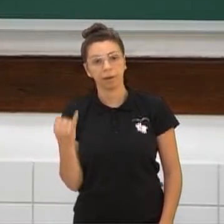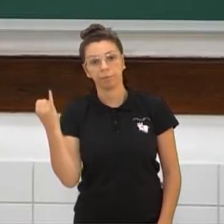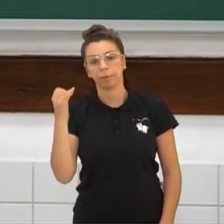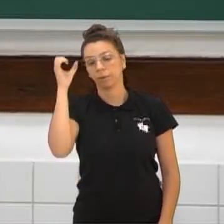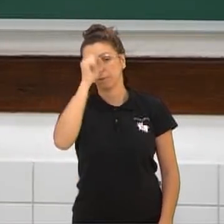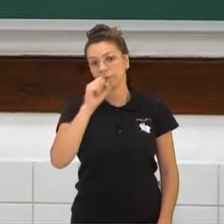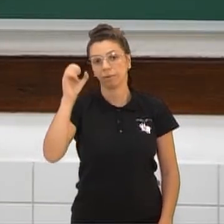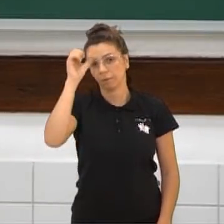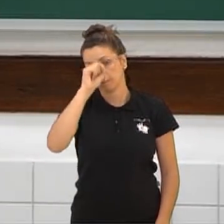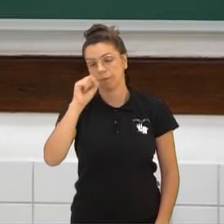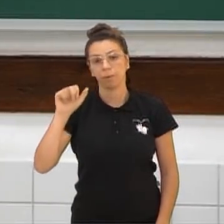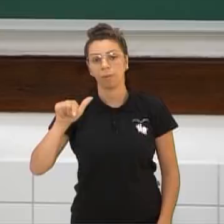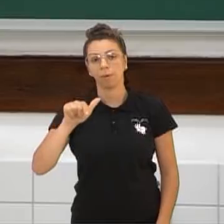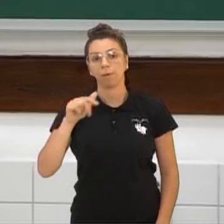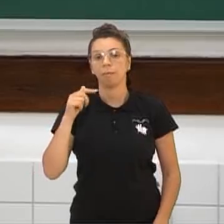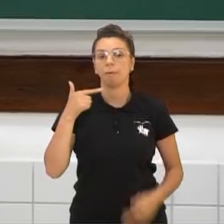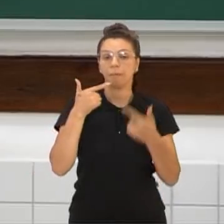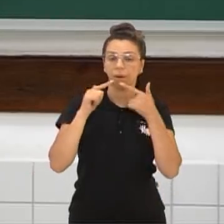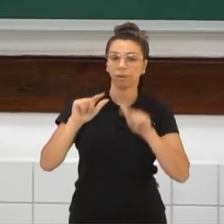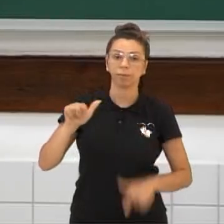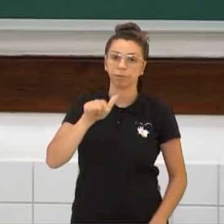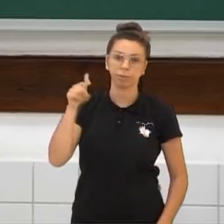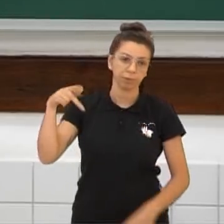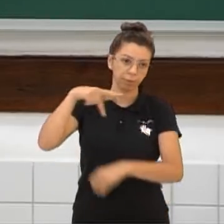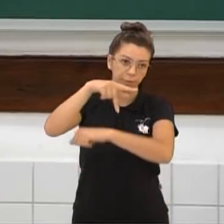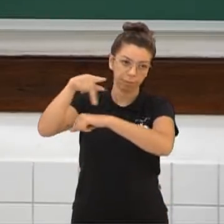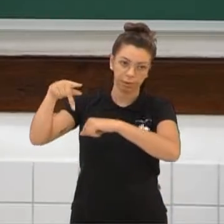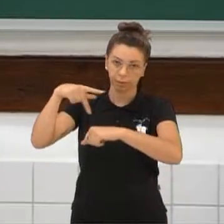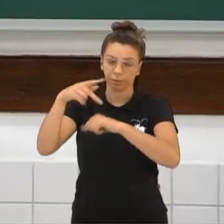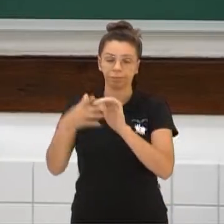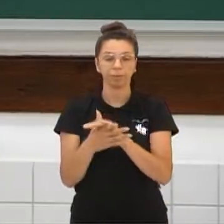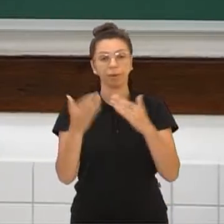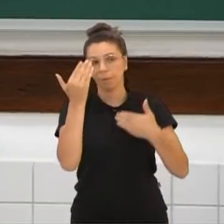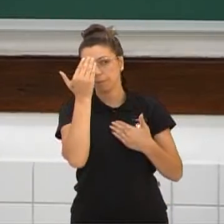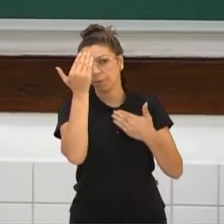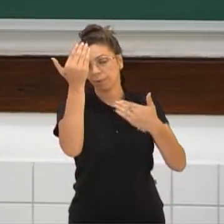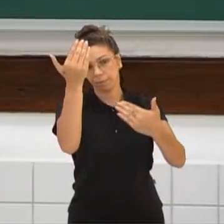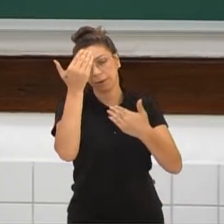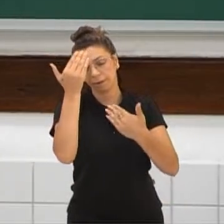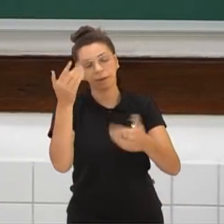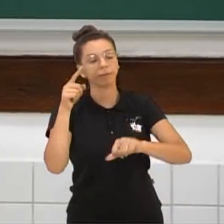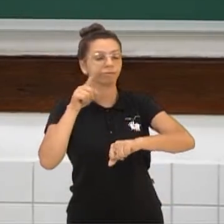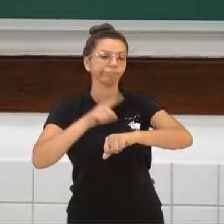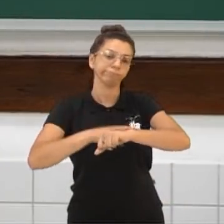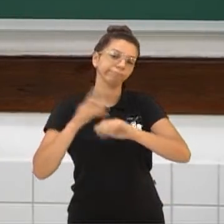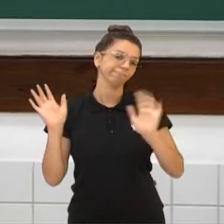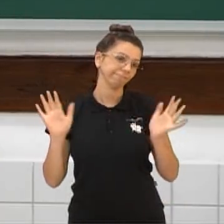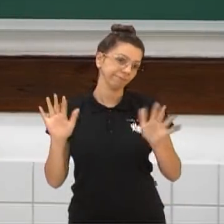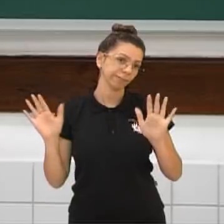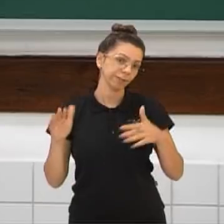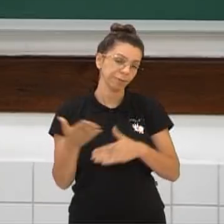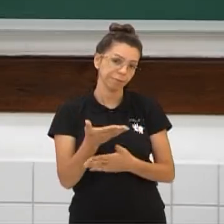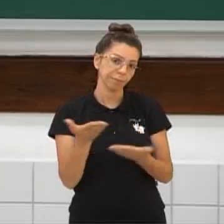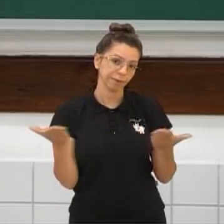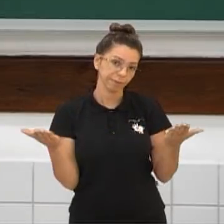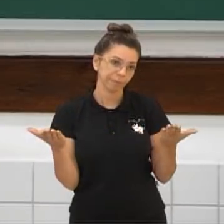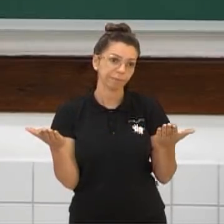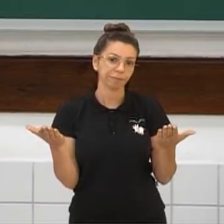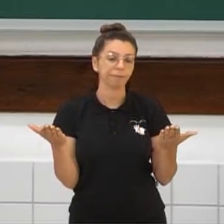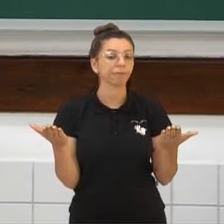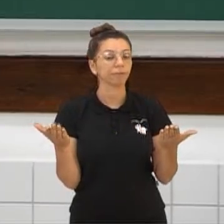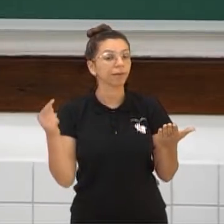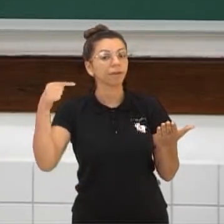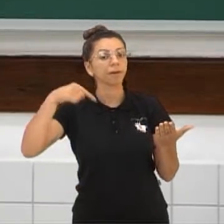língua estrangeira. Time to say goodbye. É a hora, então, de dizer tchau para vocês.